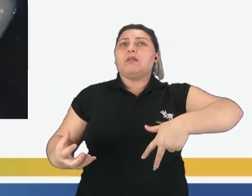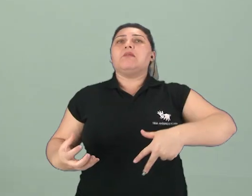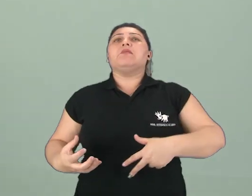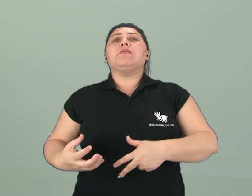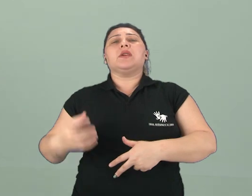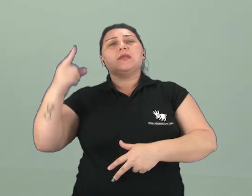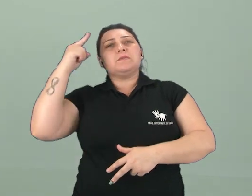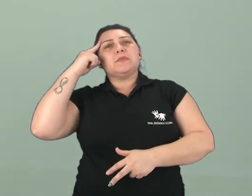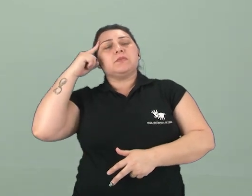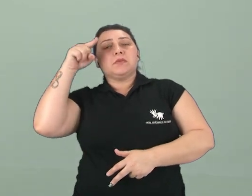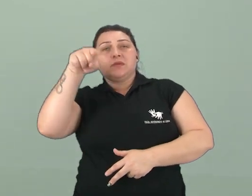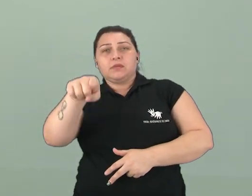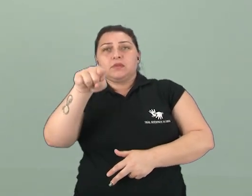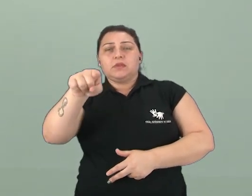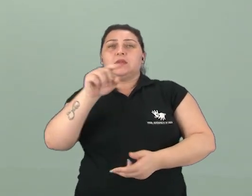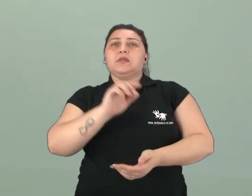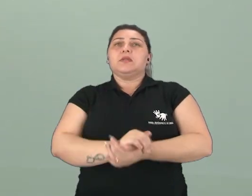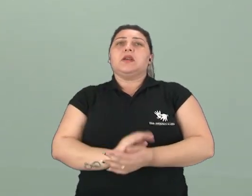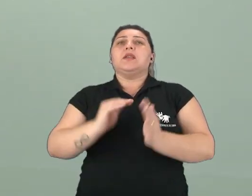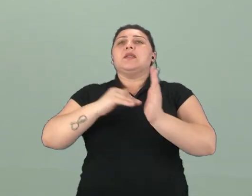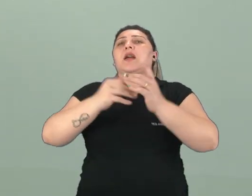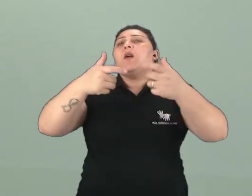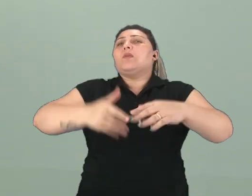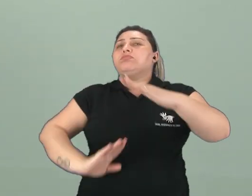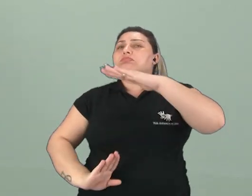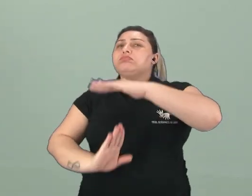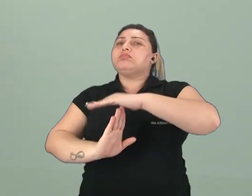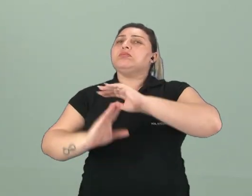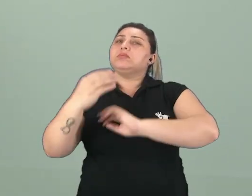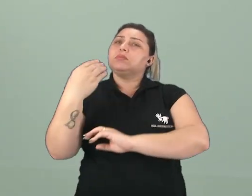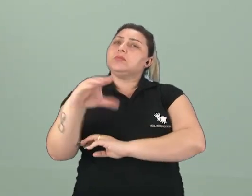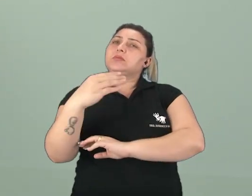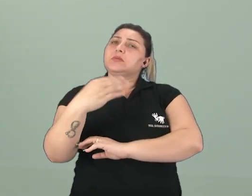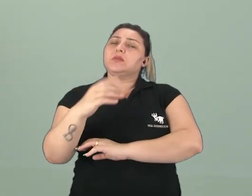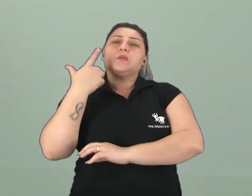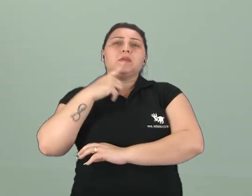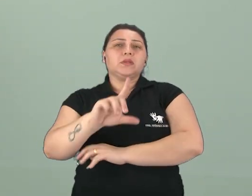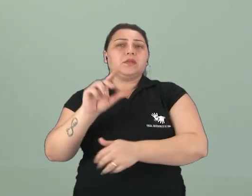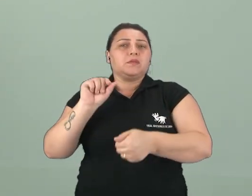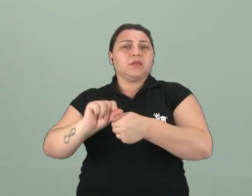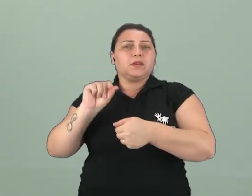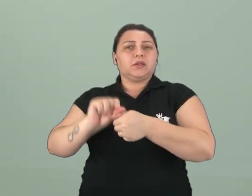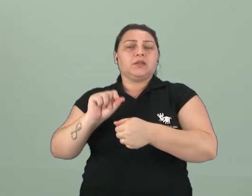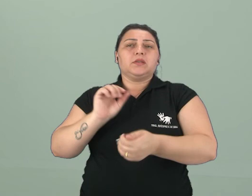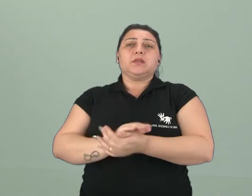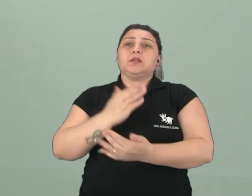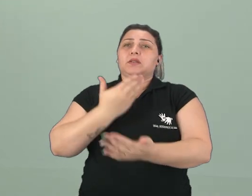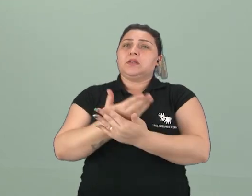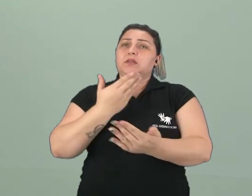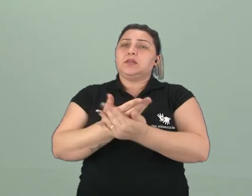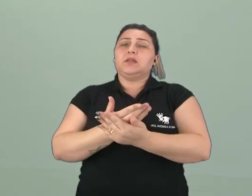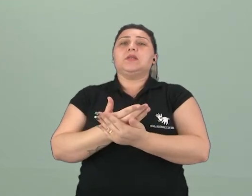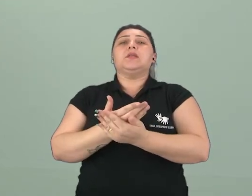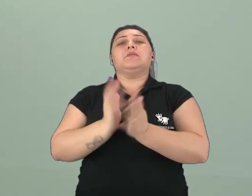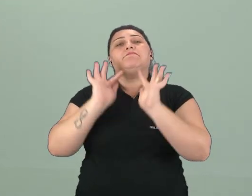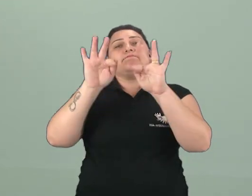essa reflexão aí para vocês, né? Até onde é os limites da ciência, até o que nós vamos conseguir fazer. Então, essa aula fica por